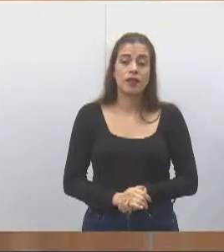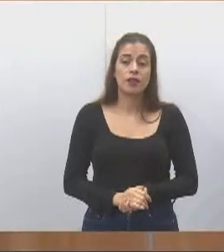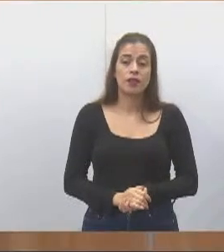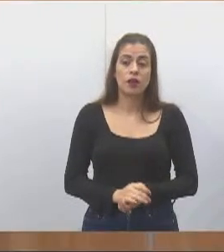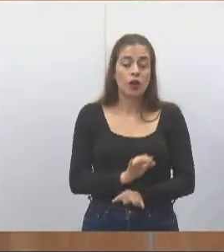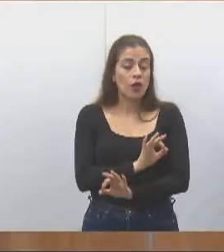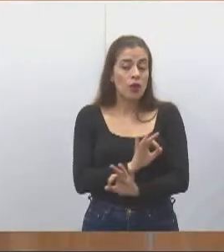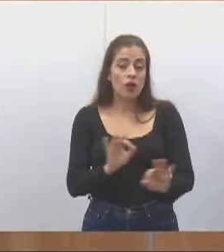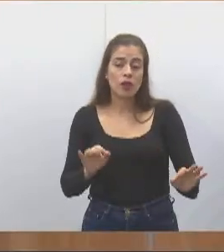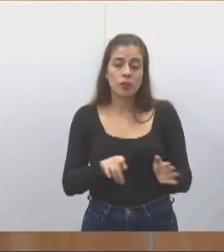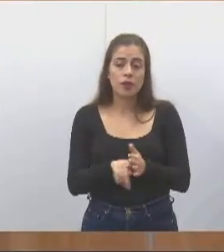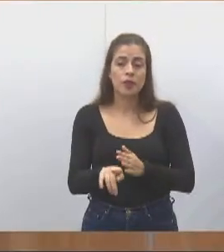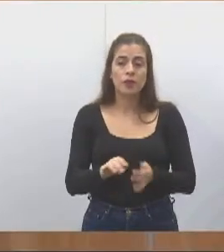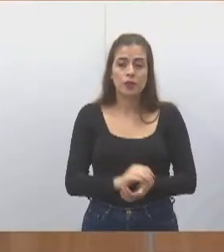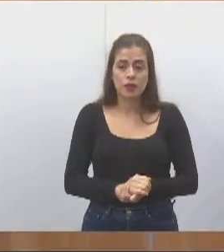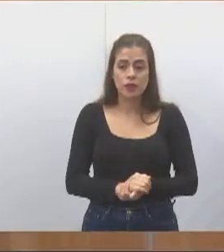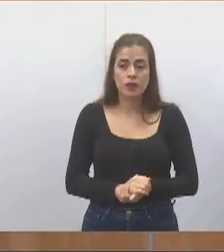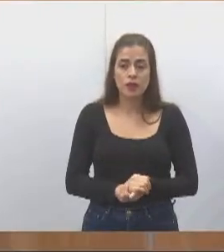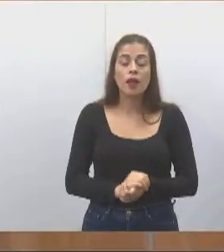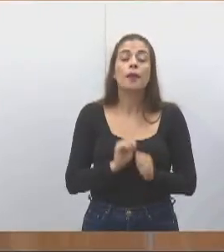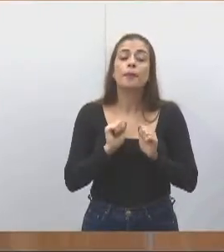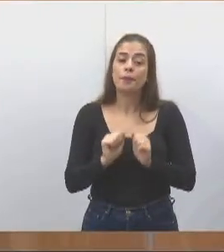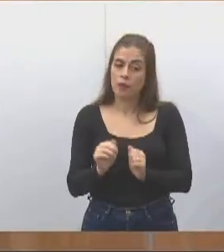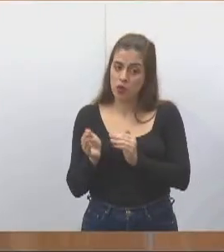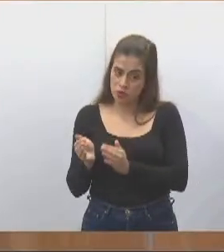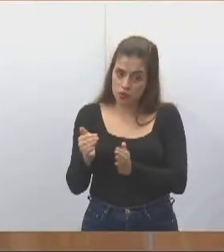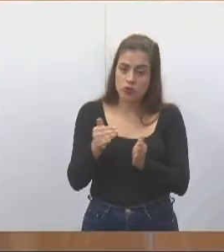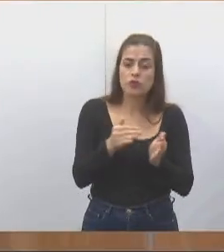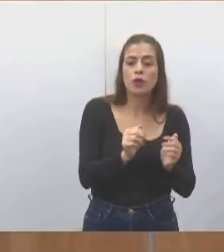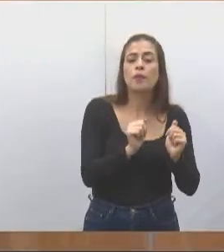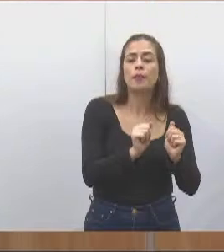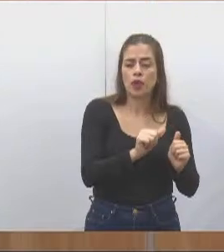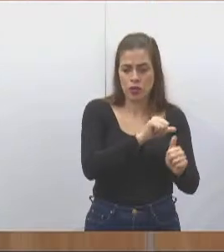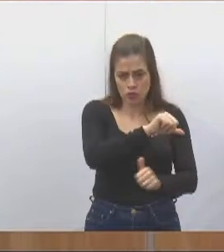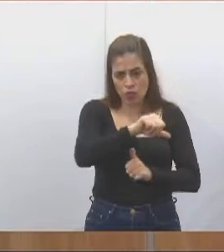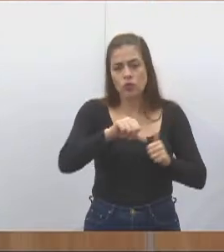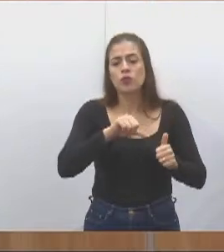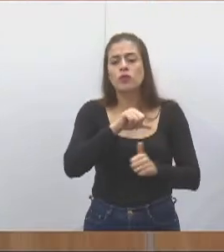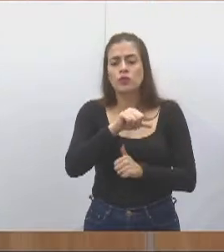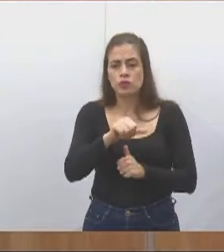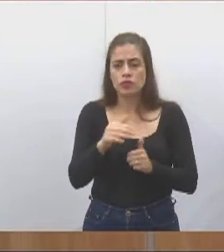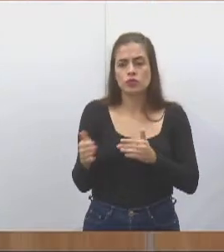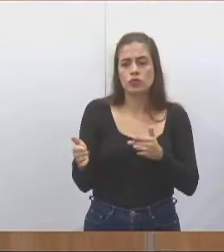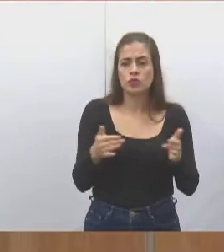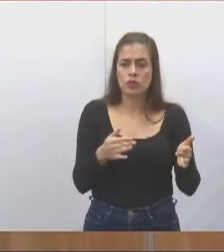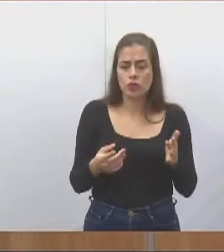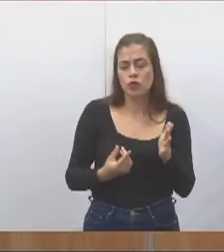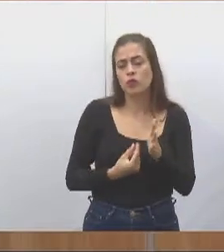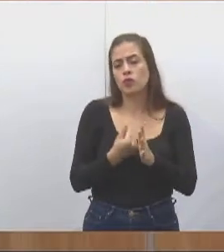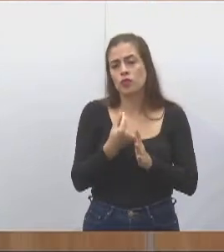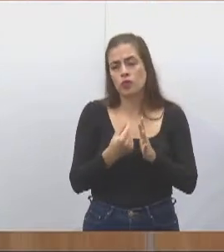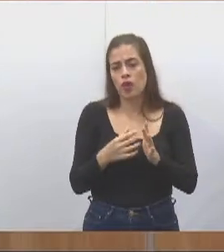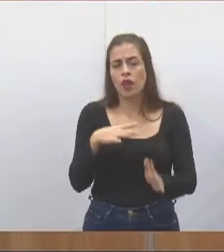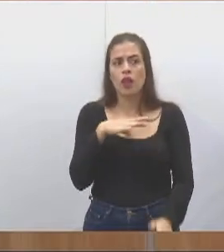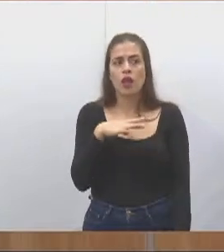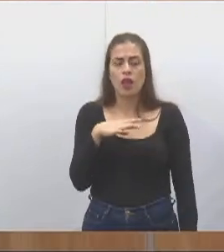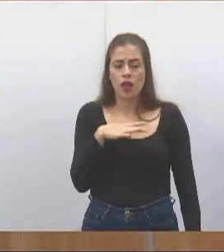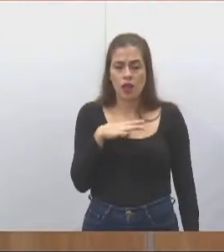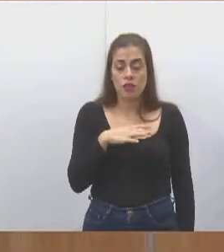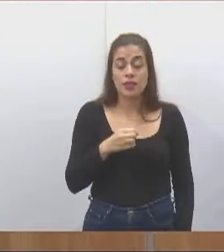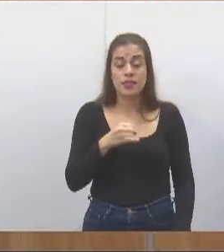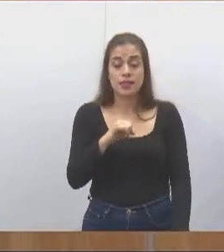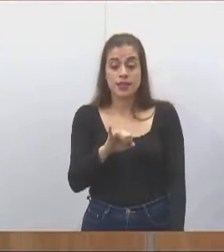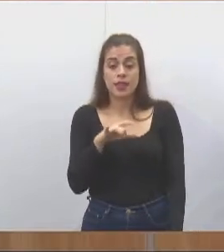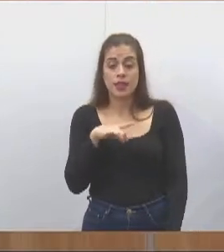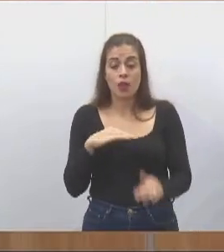ótimas perguntas. A alíquota ela pode ser remanejada, ela pode sofrer alguma alteração de acordo com a receita do município. Então, se o município ele